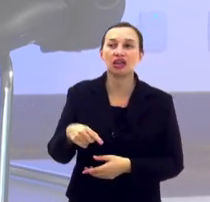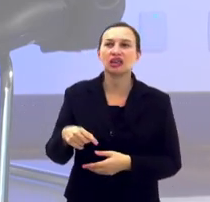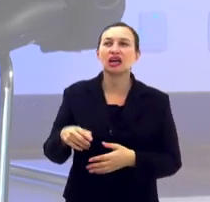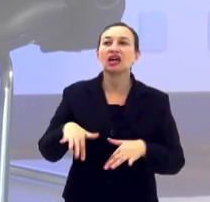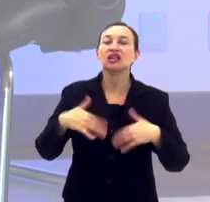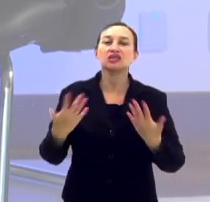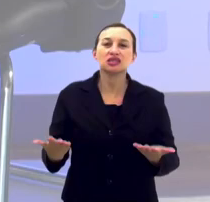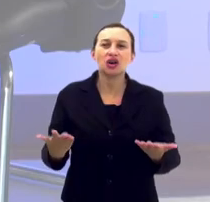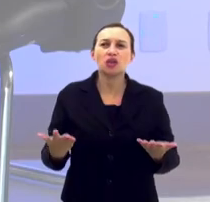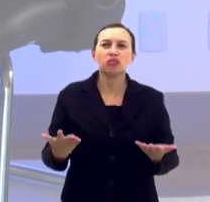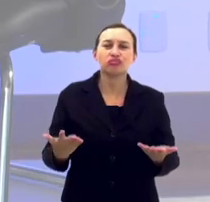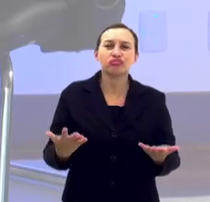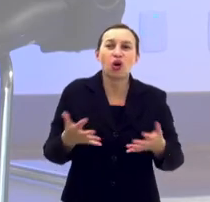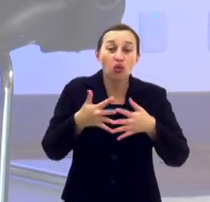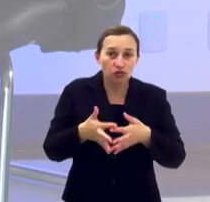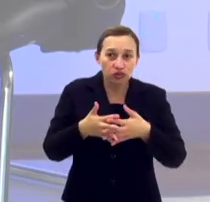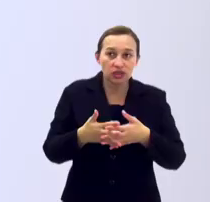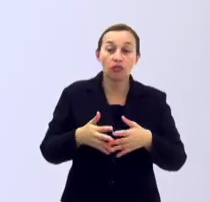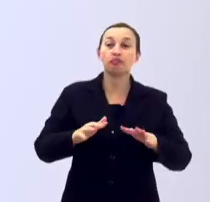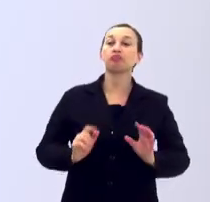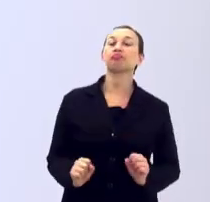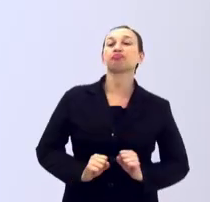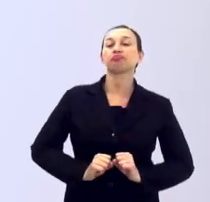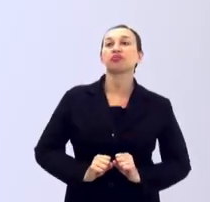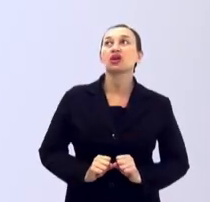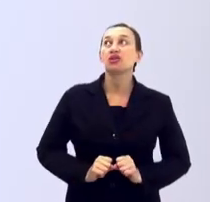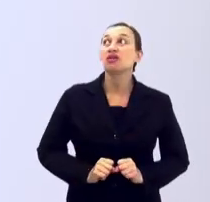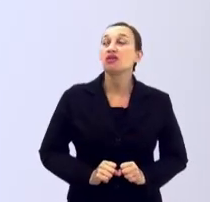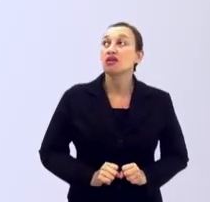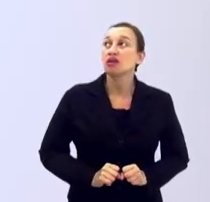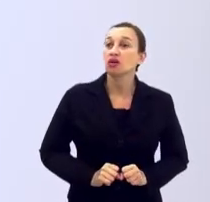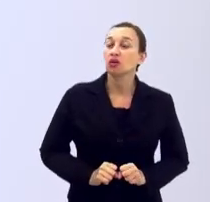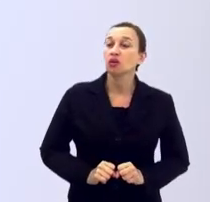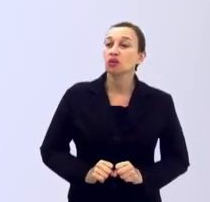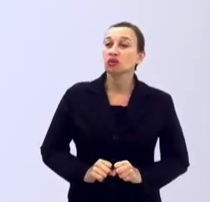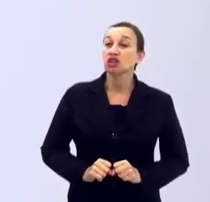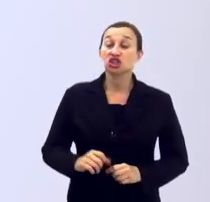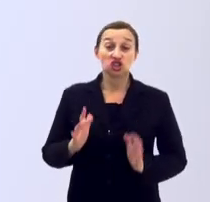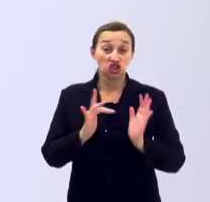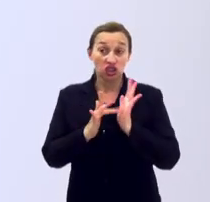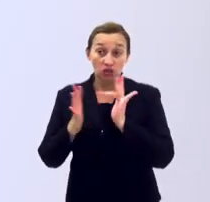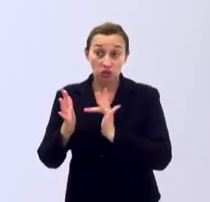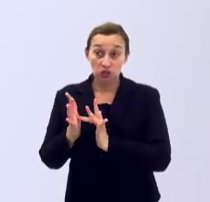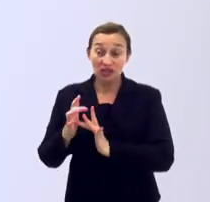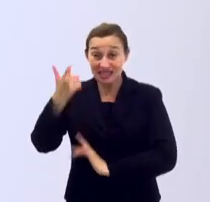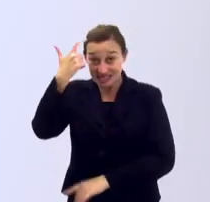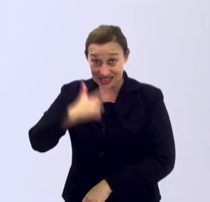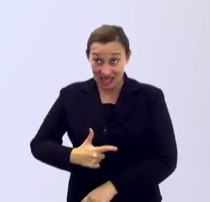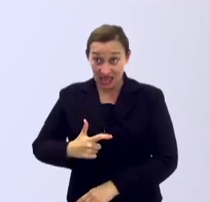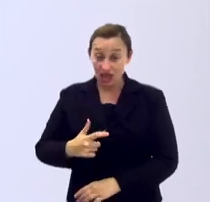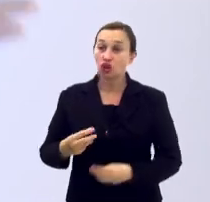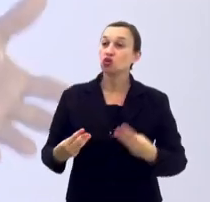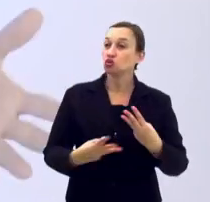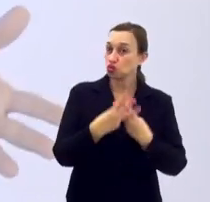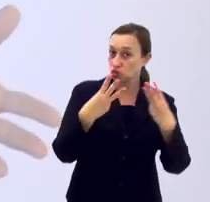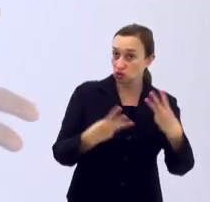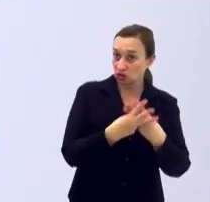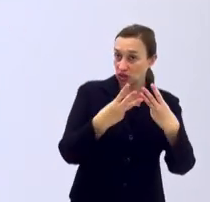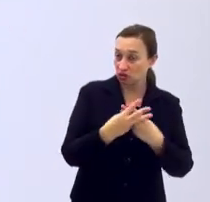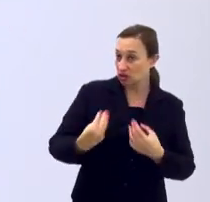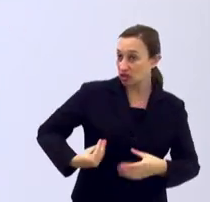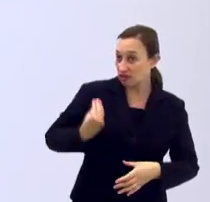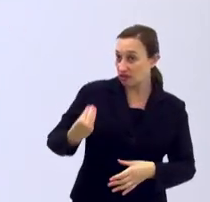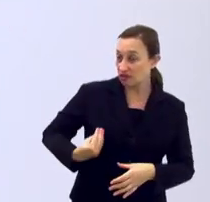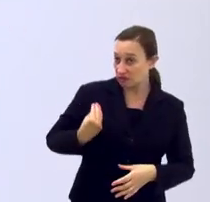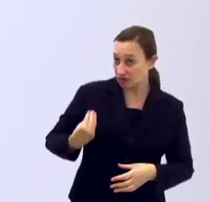isso já gera uma insatisfação. O fato de Jesus ser judeu, ter